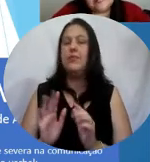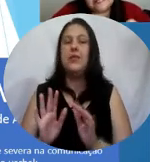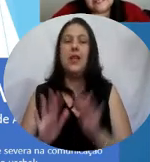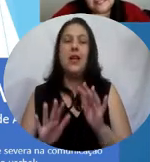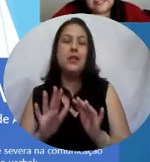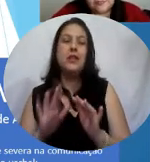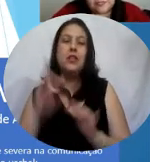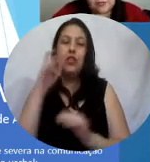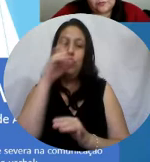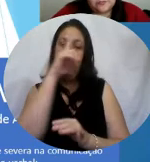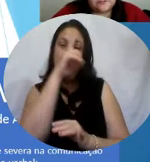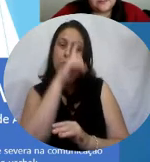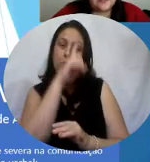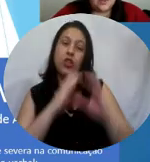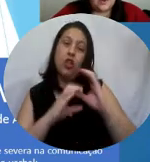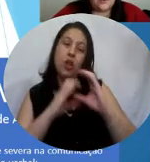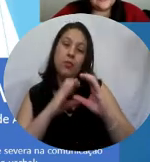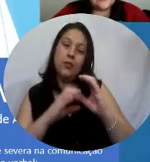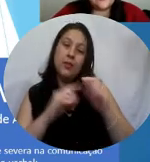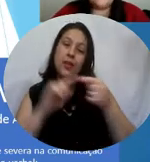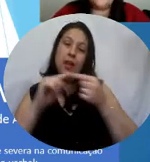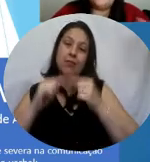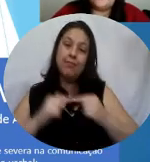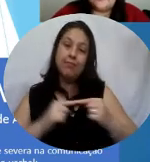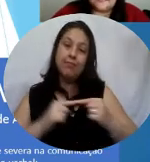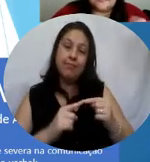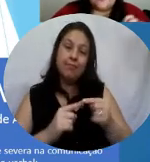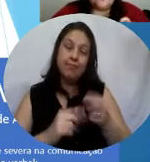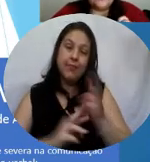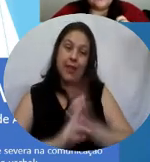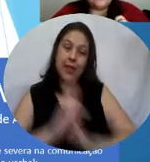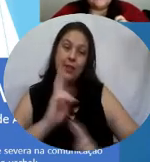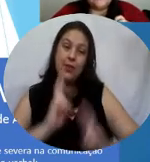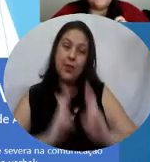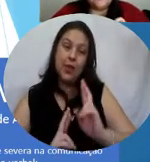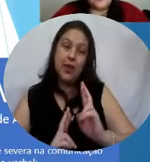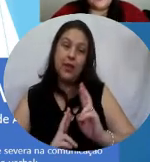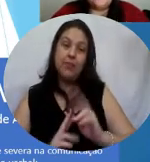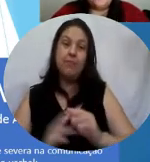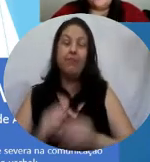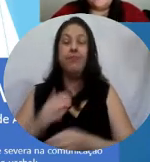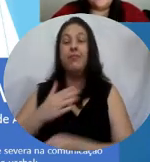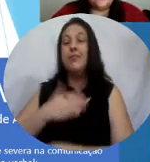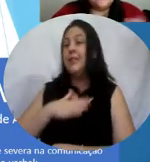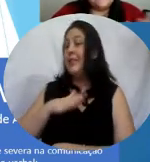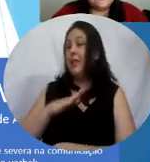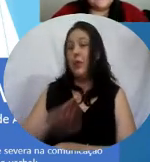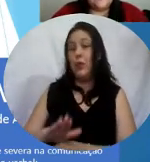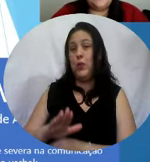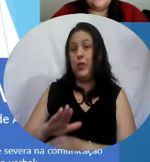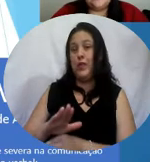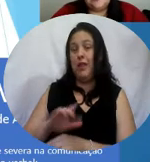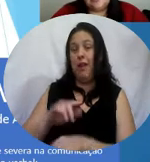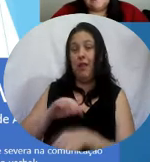tanto interesse em se relacionar com outras pessoas, ter uma resistência à mudança, problemas de organização e